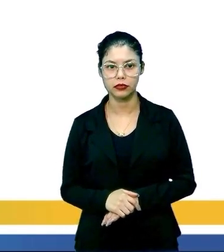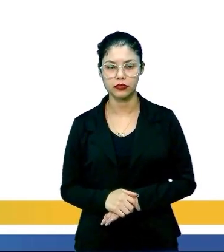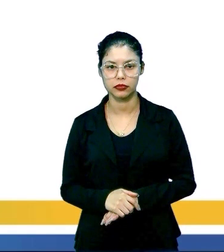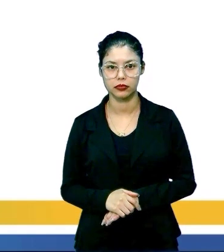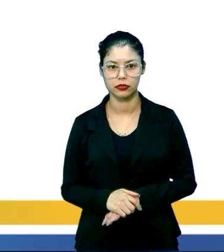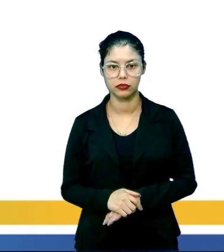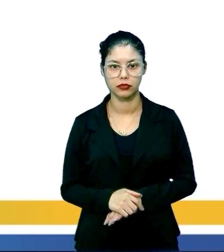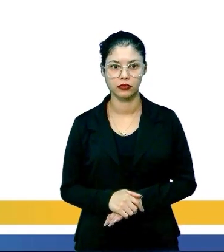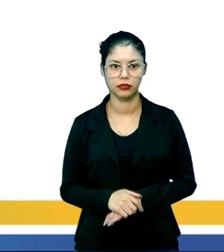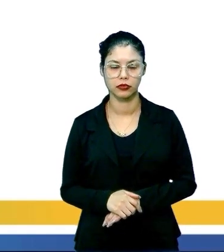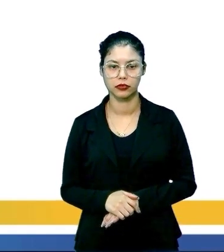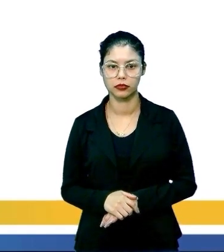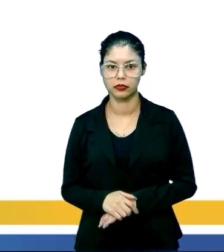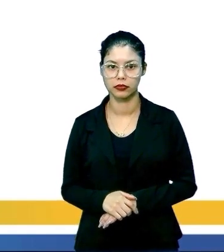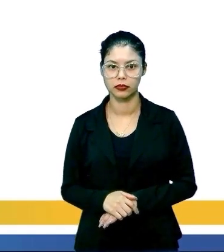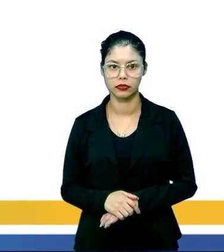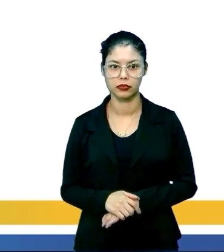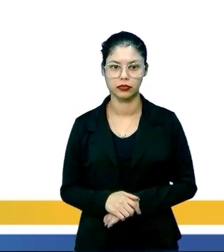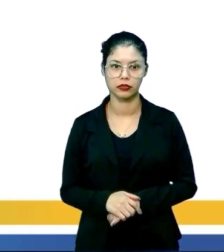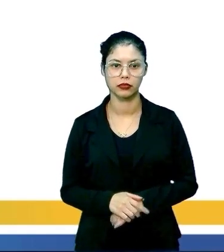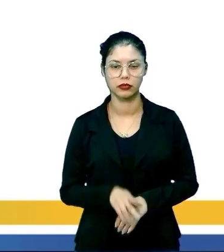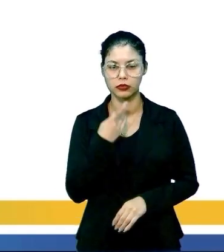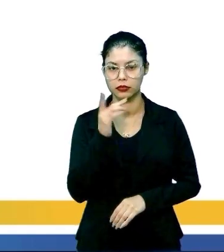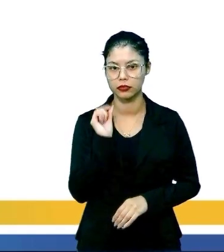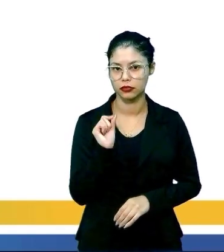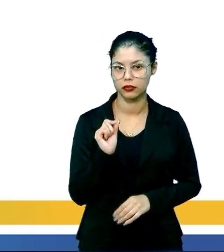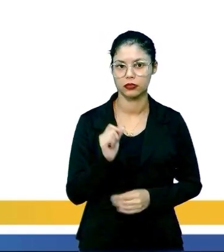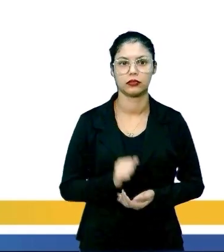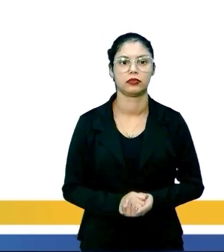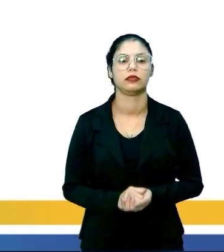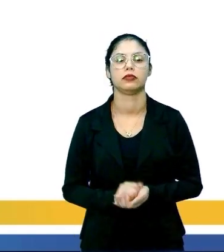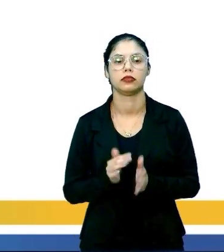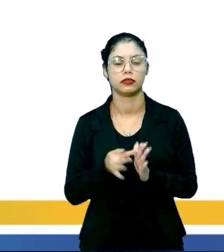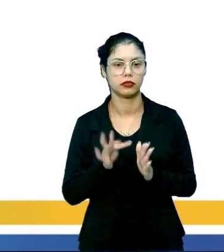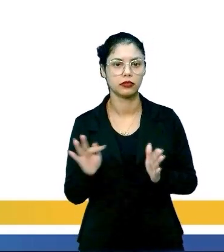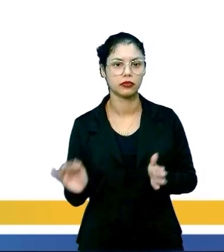1, 2 e 5. É correto afirmar que,